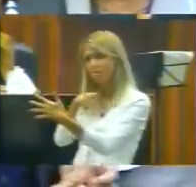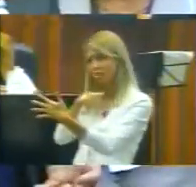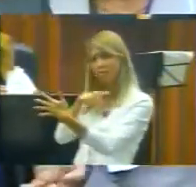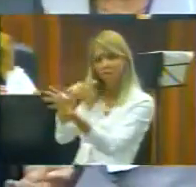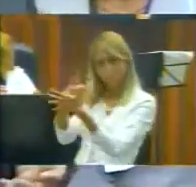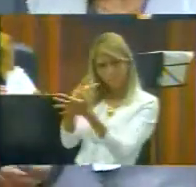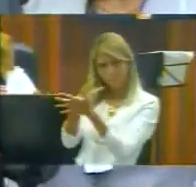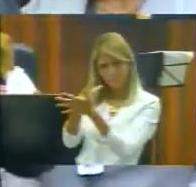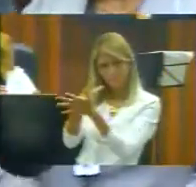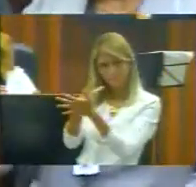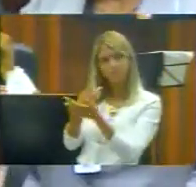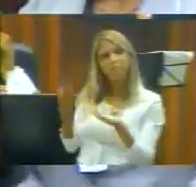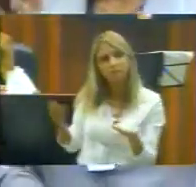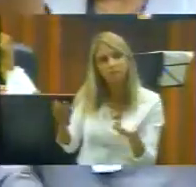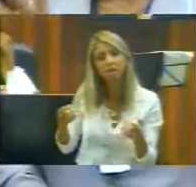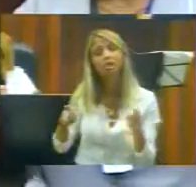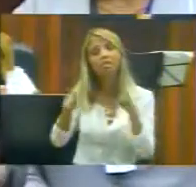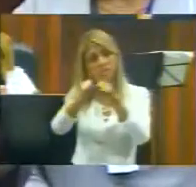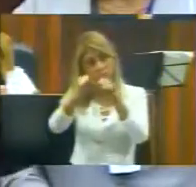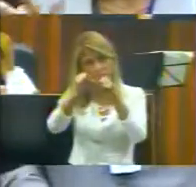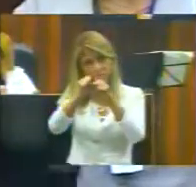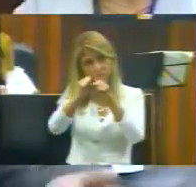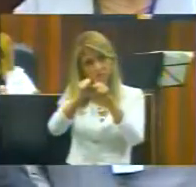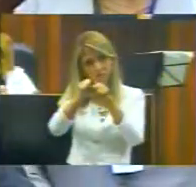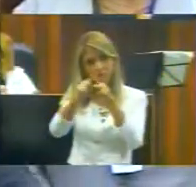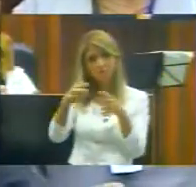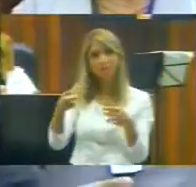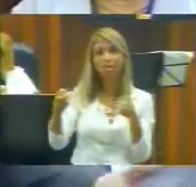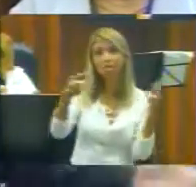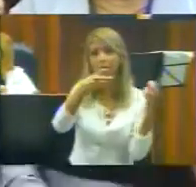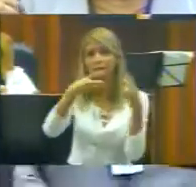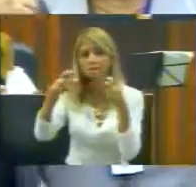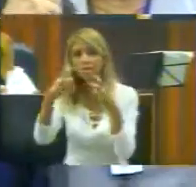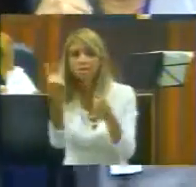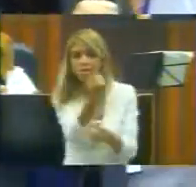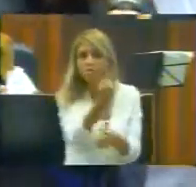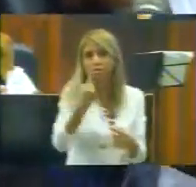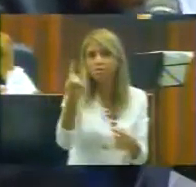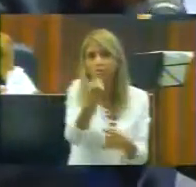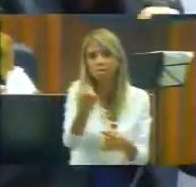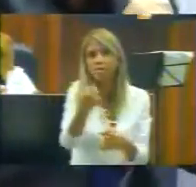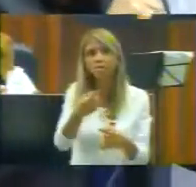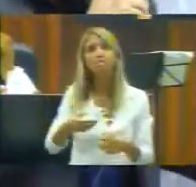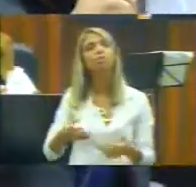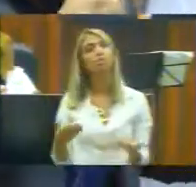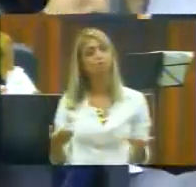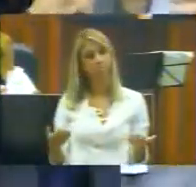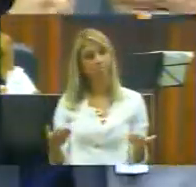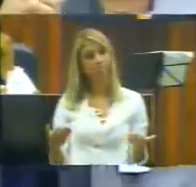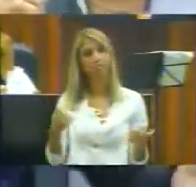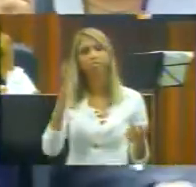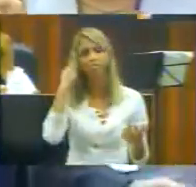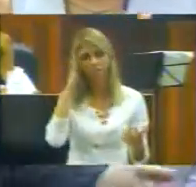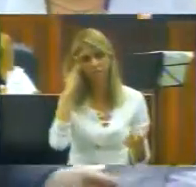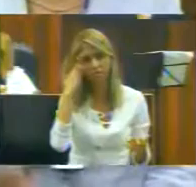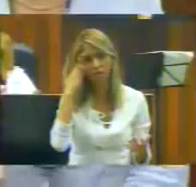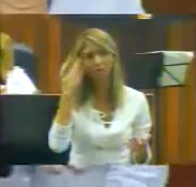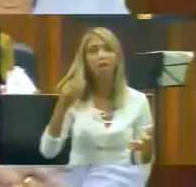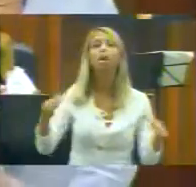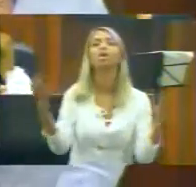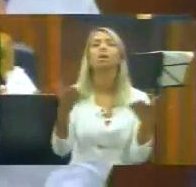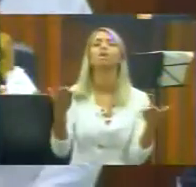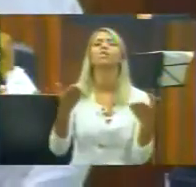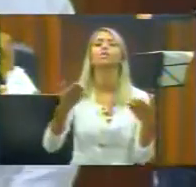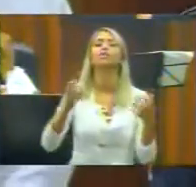gosta. E eu quero ver em vocês, e já estou vendo, por isso aqui, já me comprometo a continuar, é